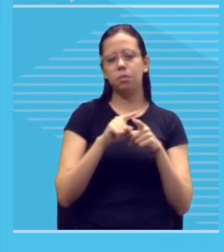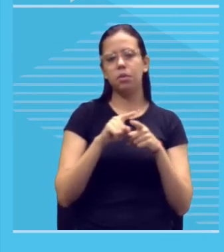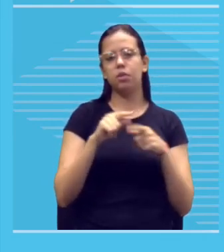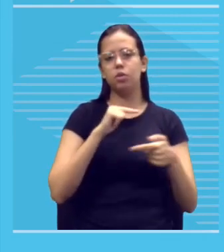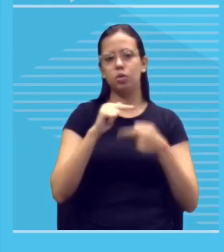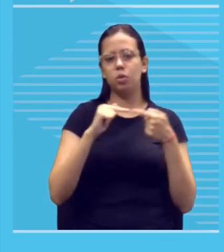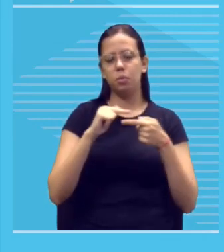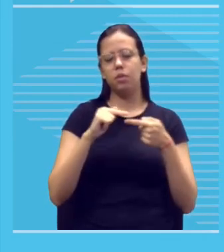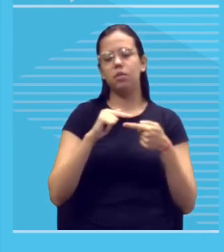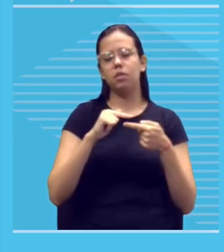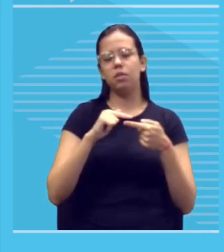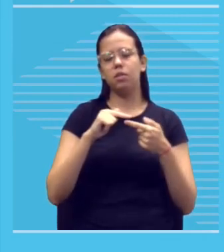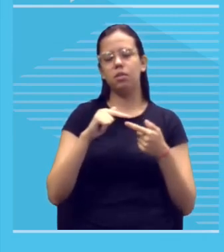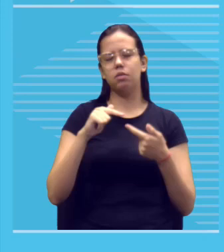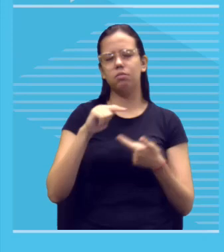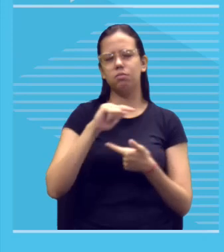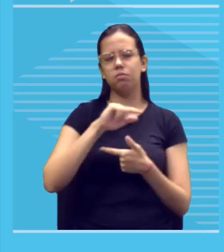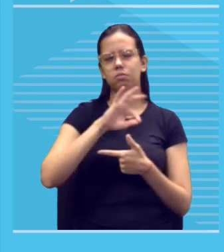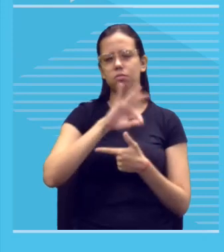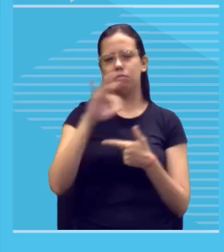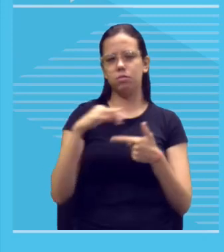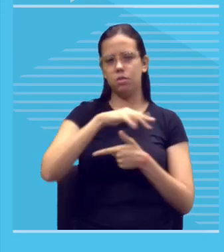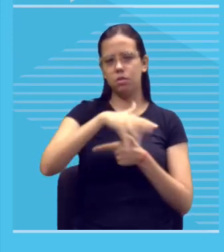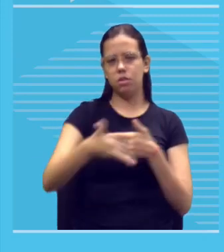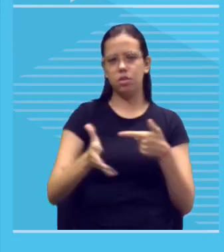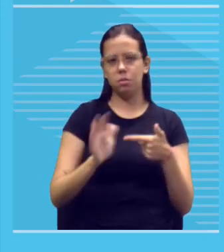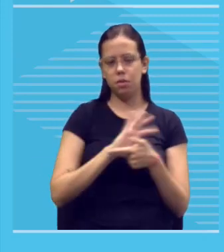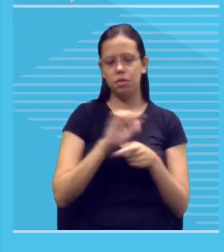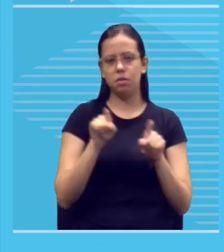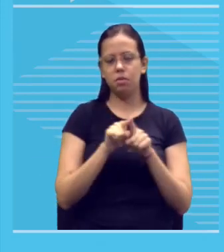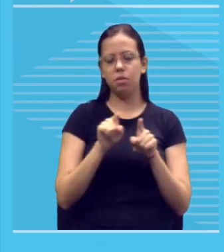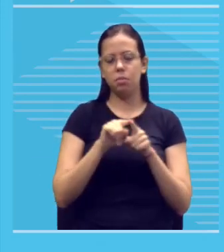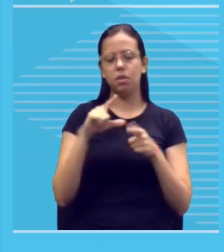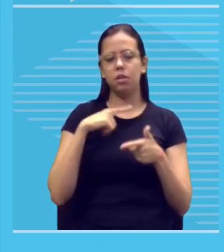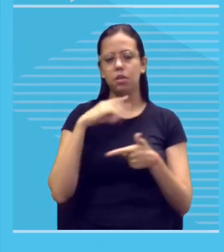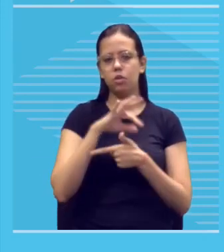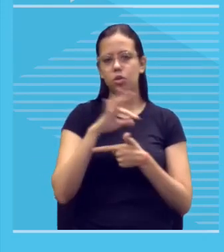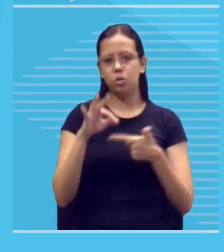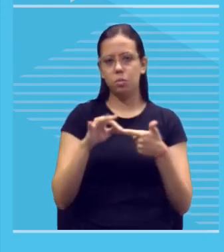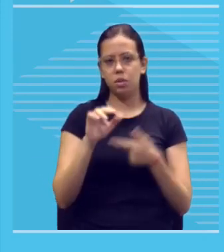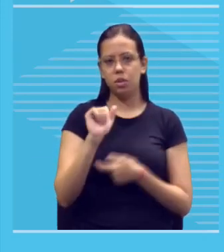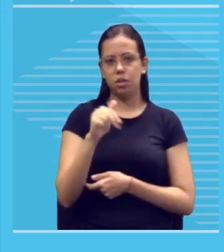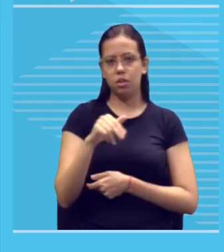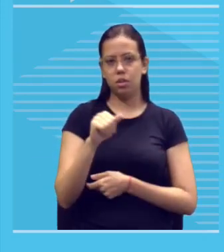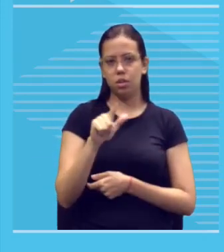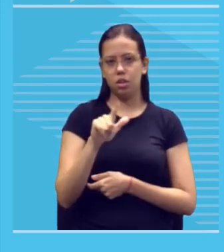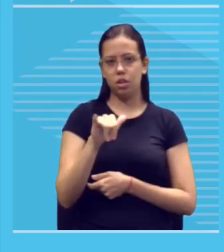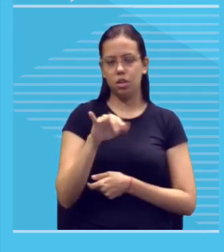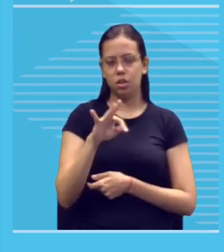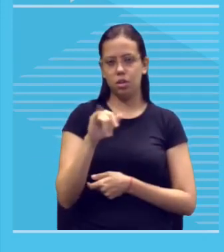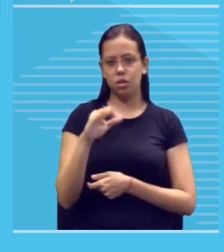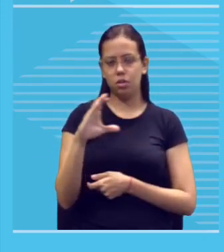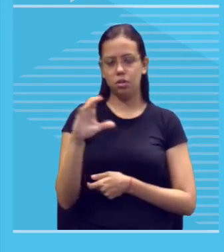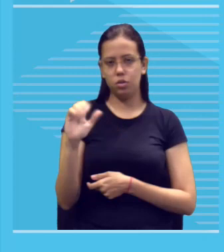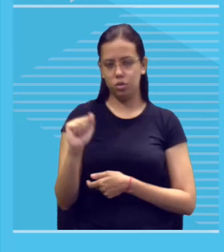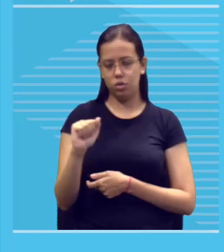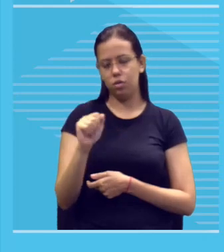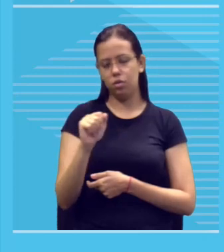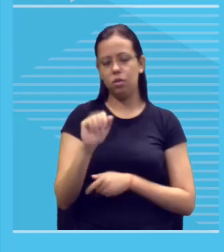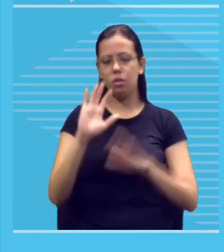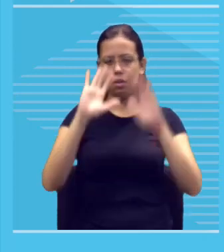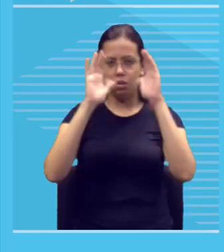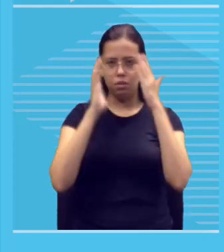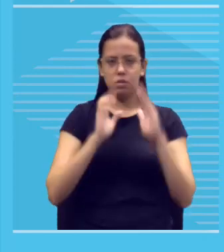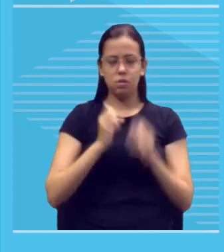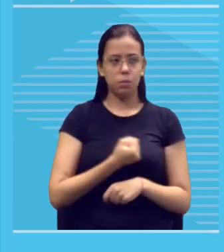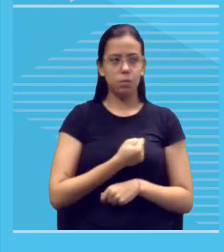você tem é o estudo da geometria analítica que você estuda geometria através da análise de